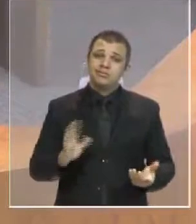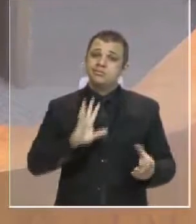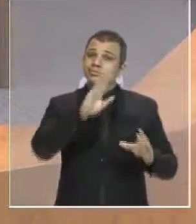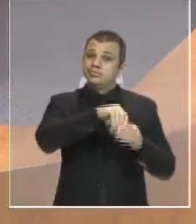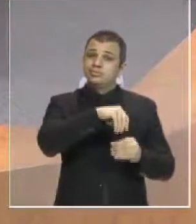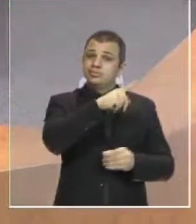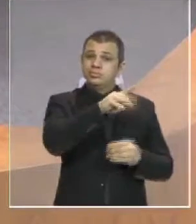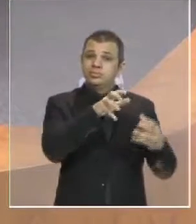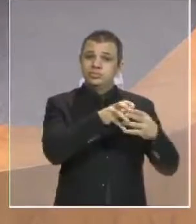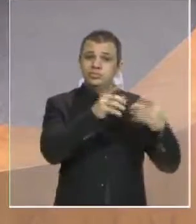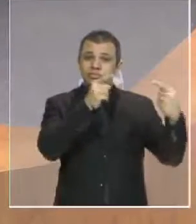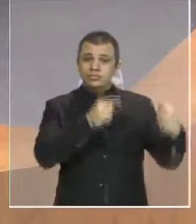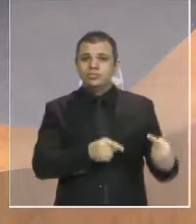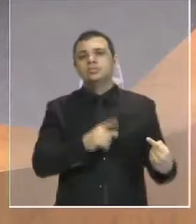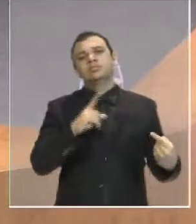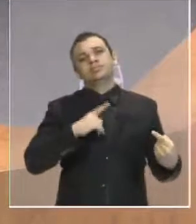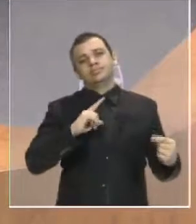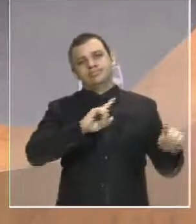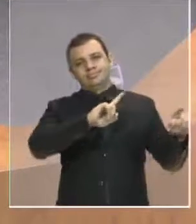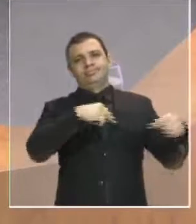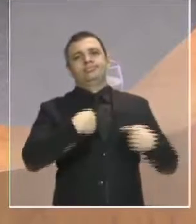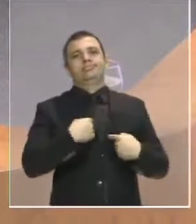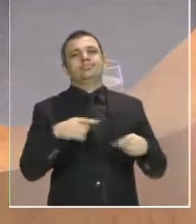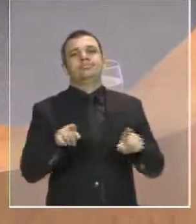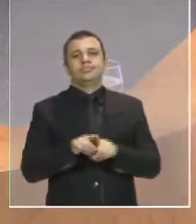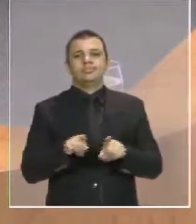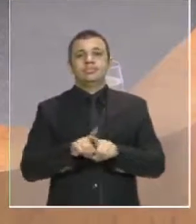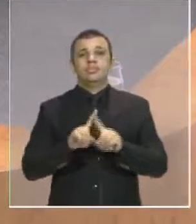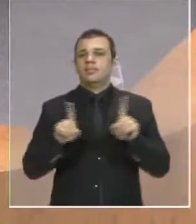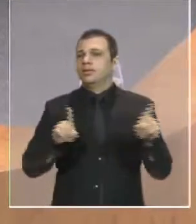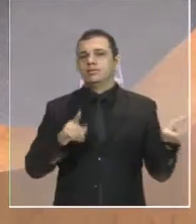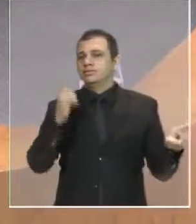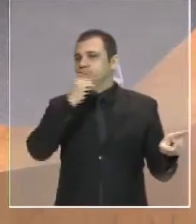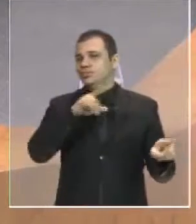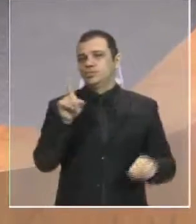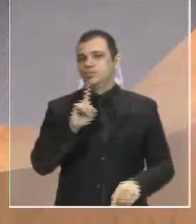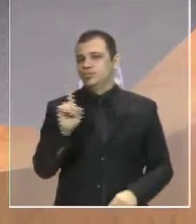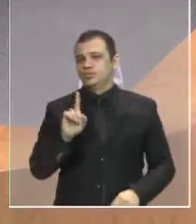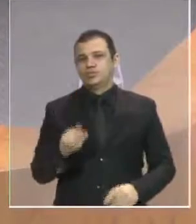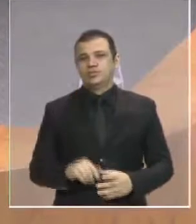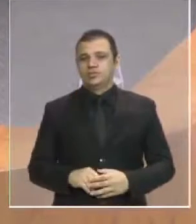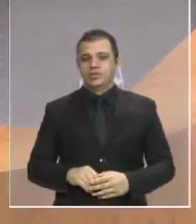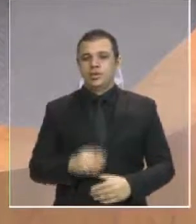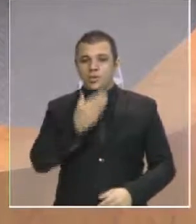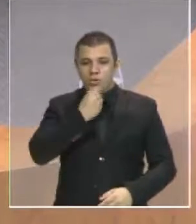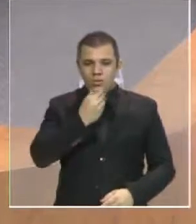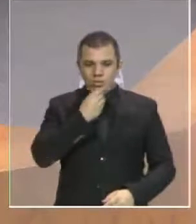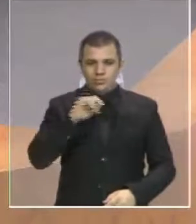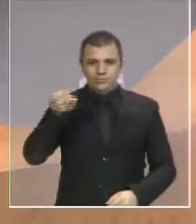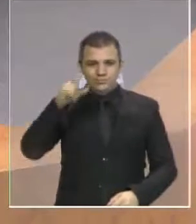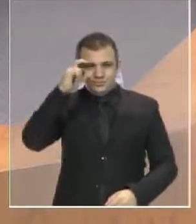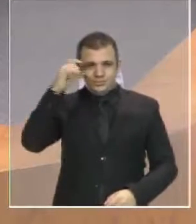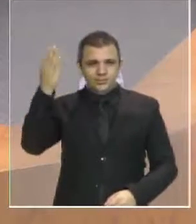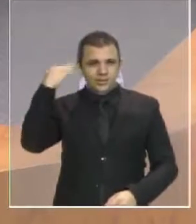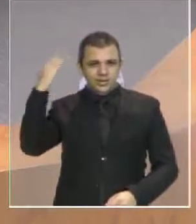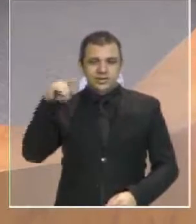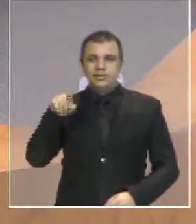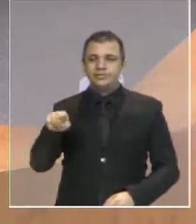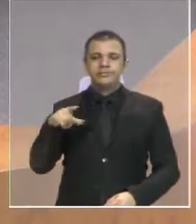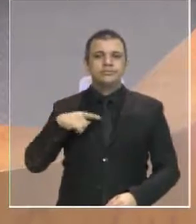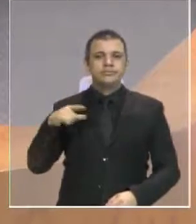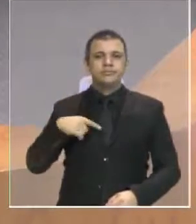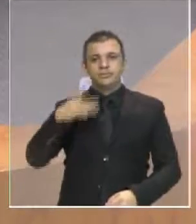fazer, mas não conseguirá. Dr. Jackson Lago foi acometido das maiores injustiças jurídicas desse